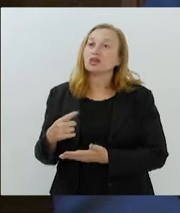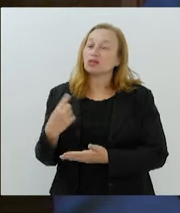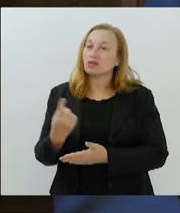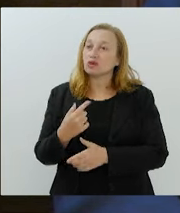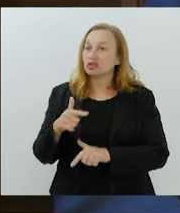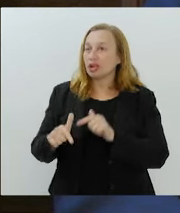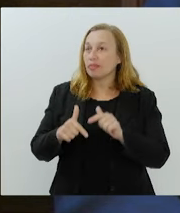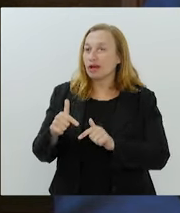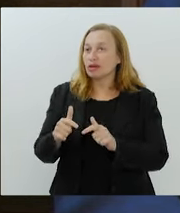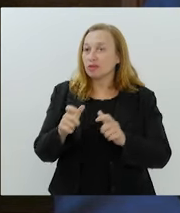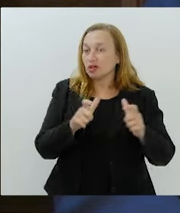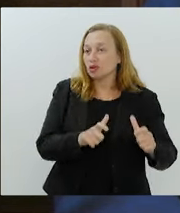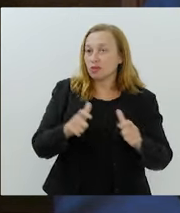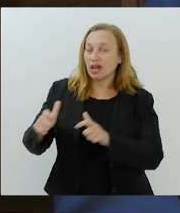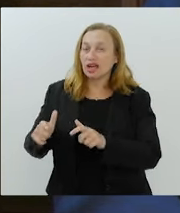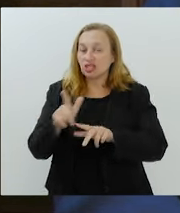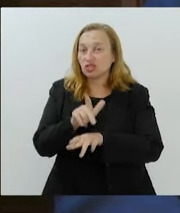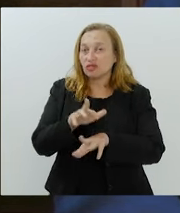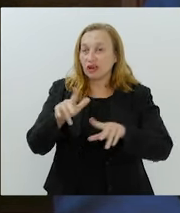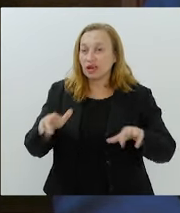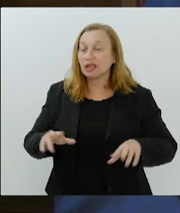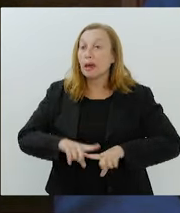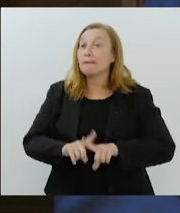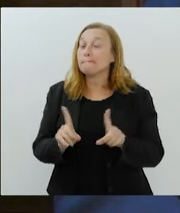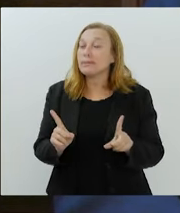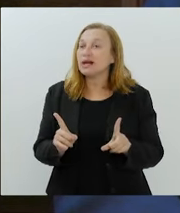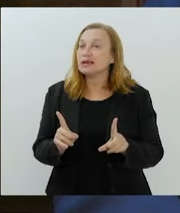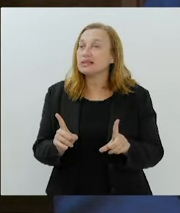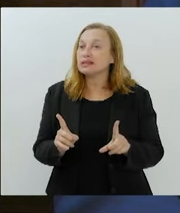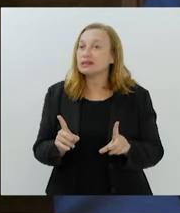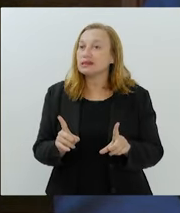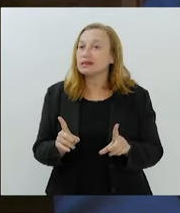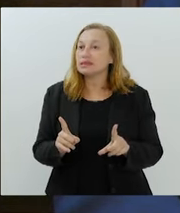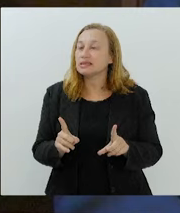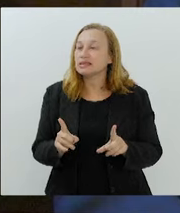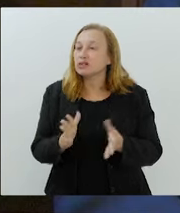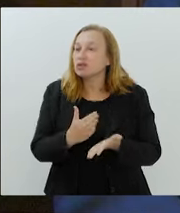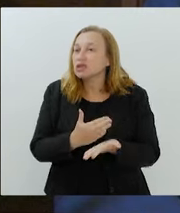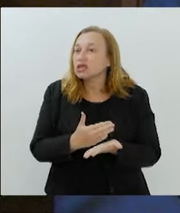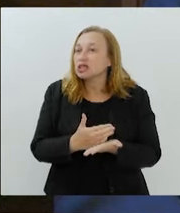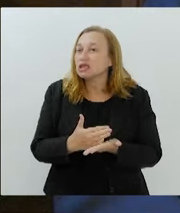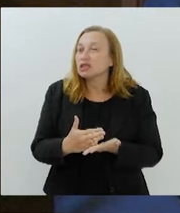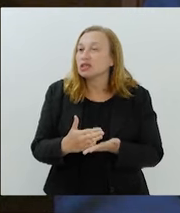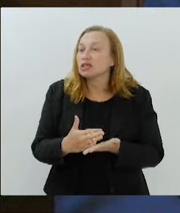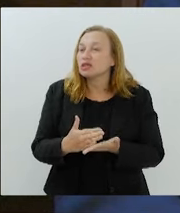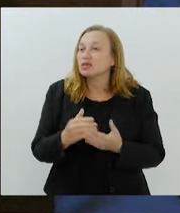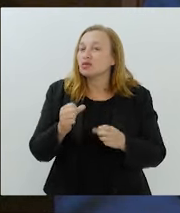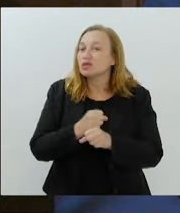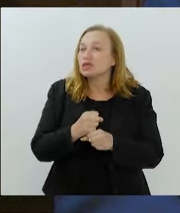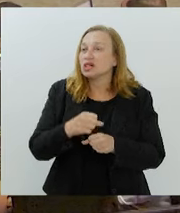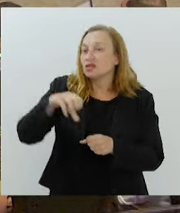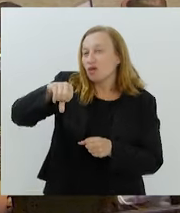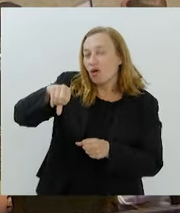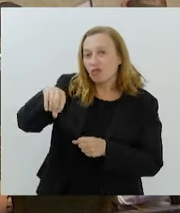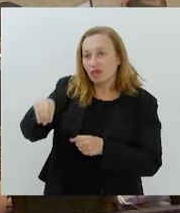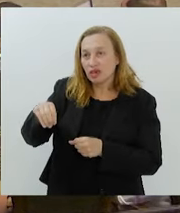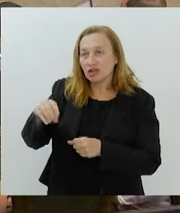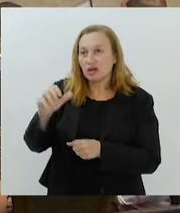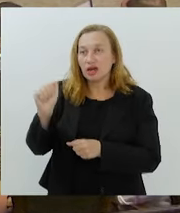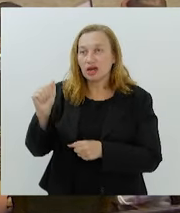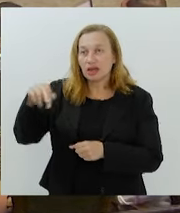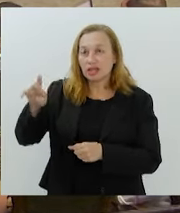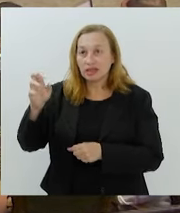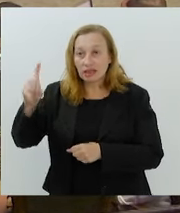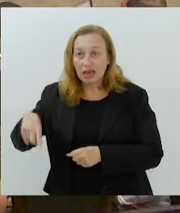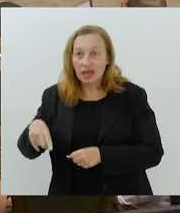redações diferentes, mas desde aquele começo dos anos 90, quando o André foi trabalhar lá na